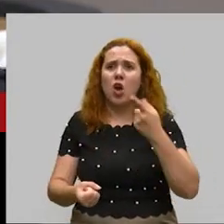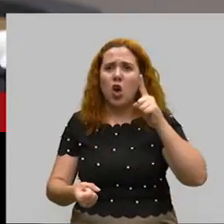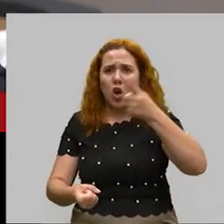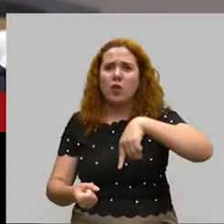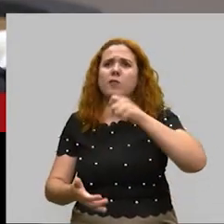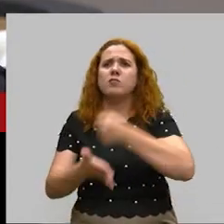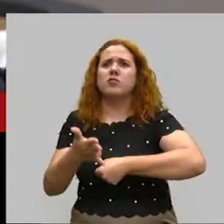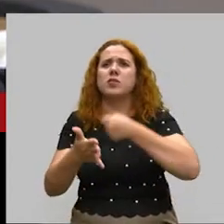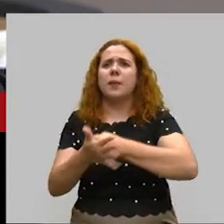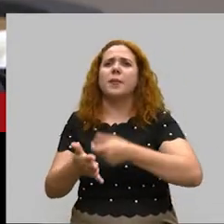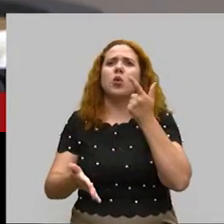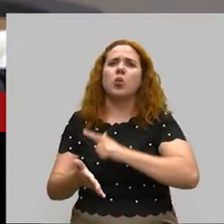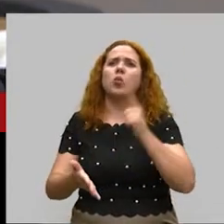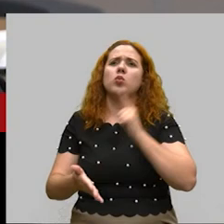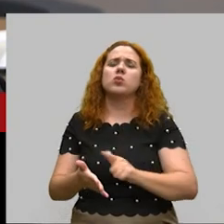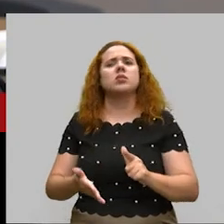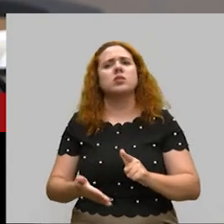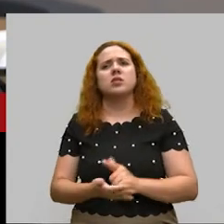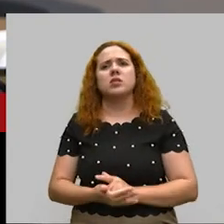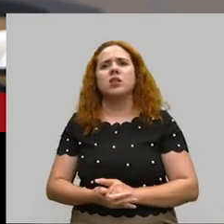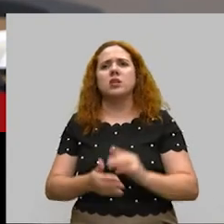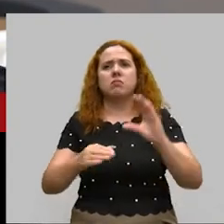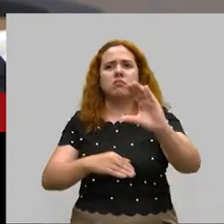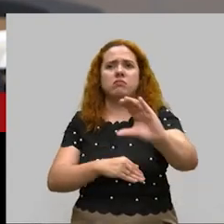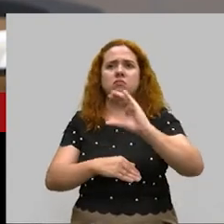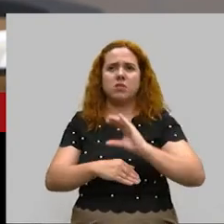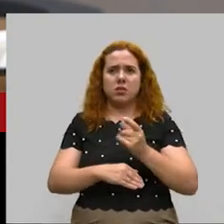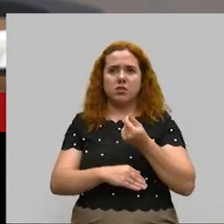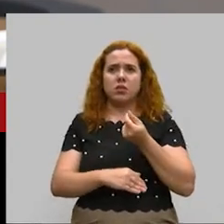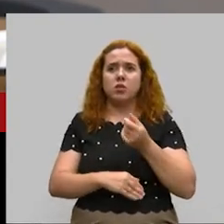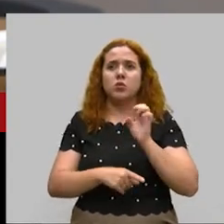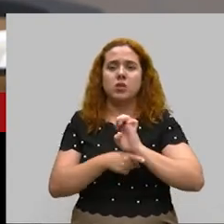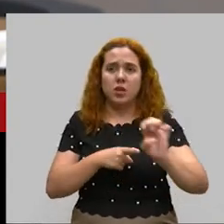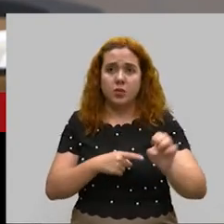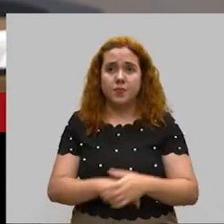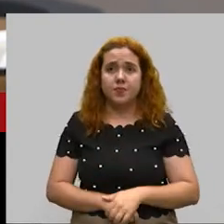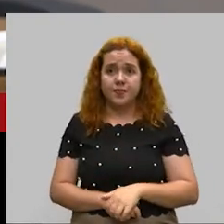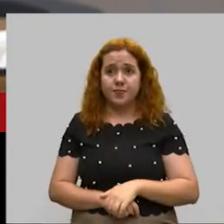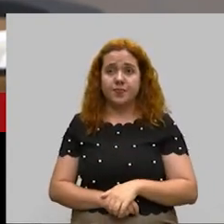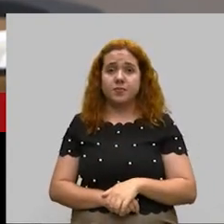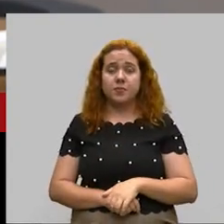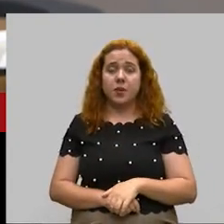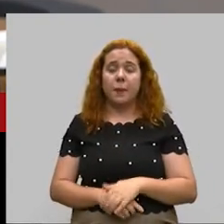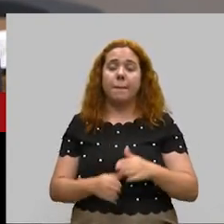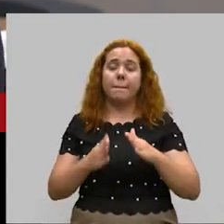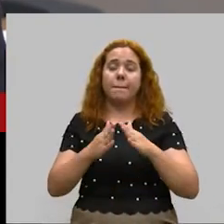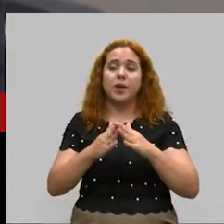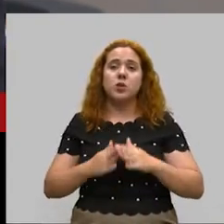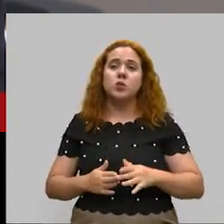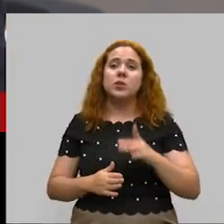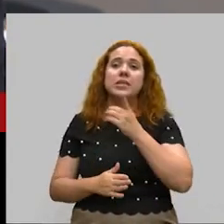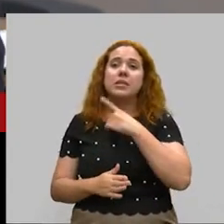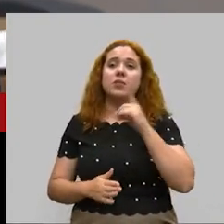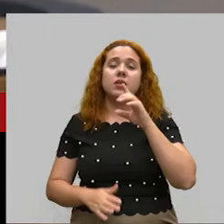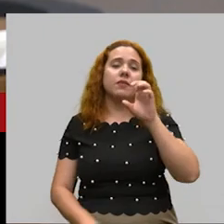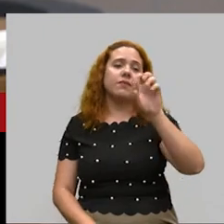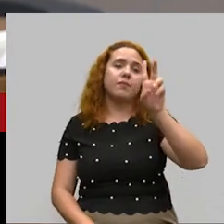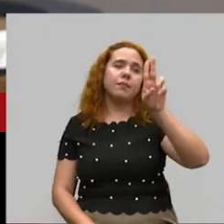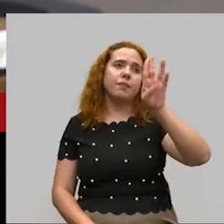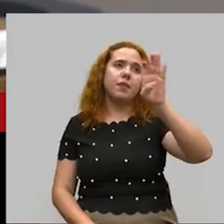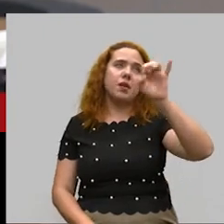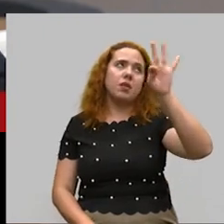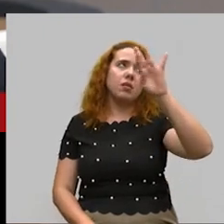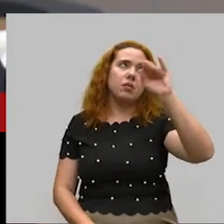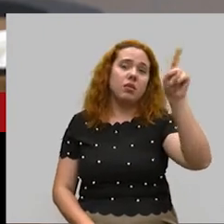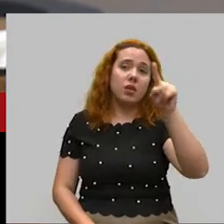condição de devolução por parte do Estado eu peço ainda deputada Beatriz que